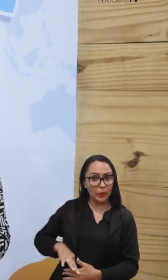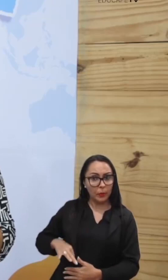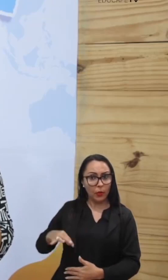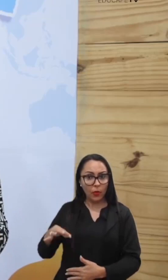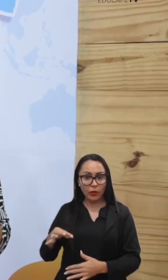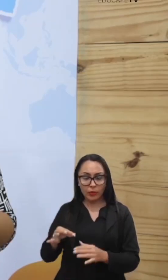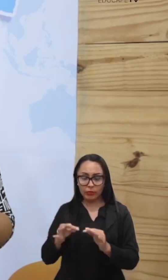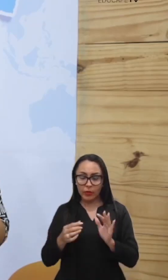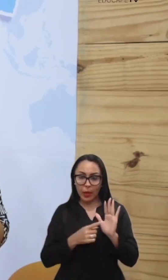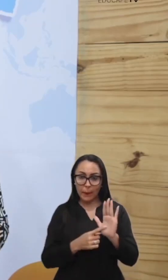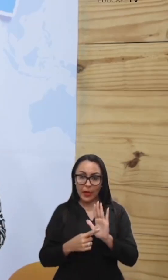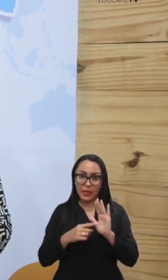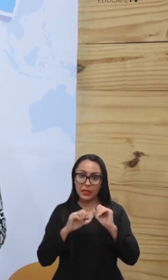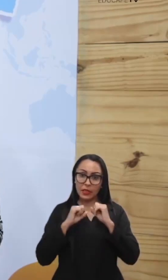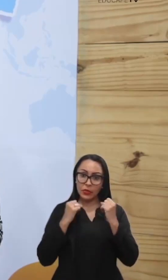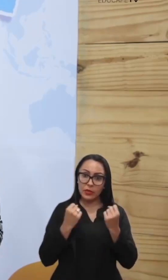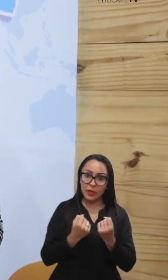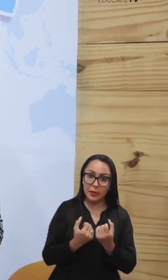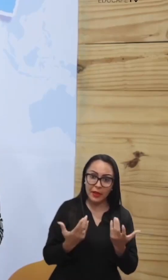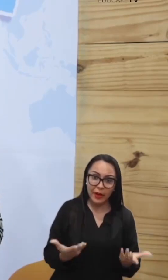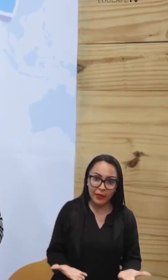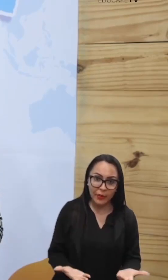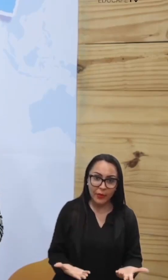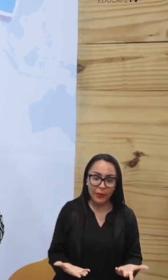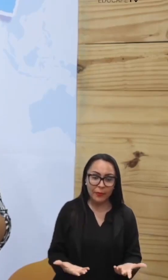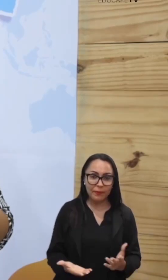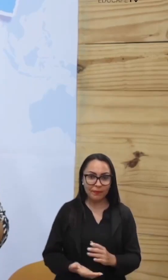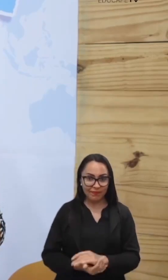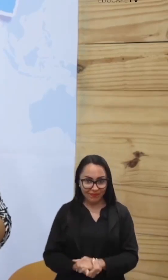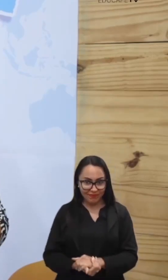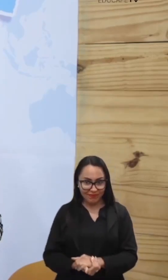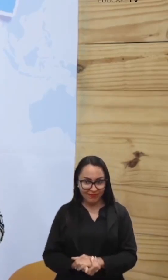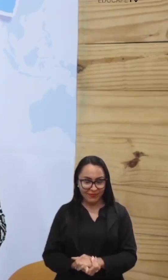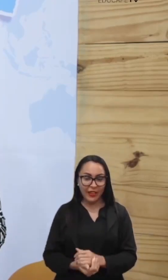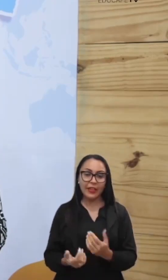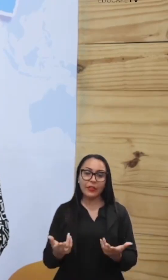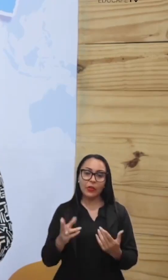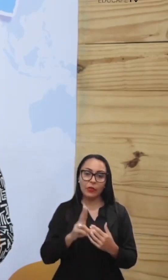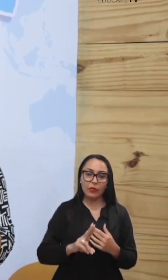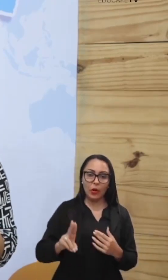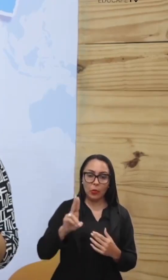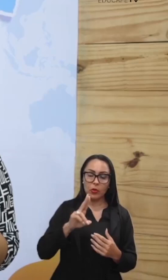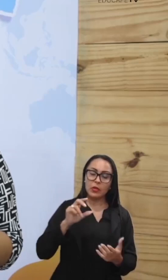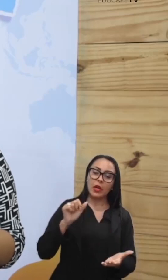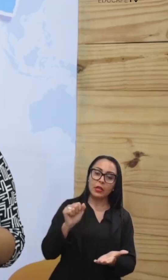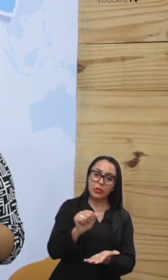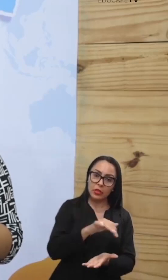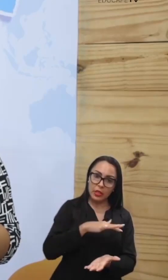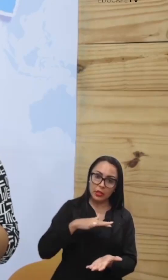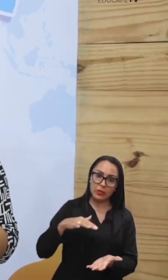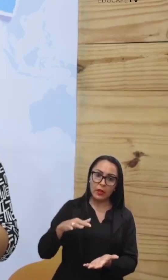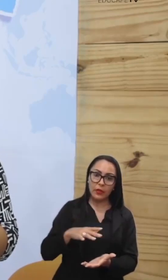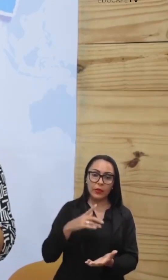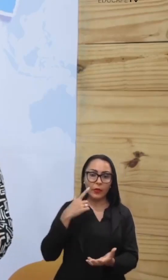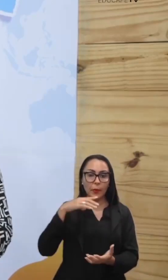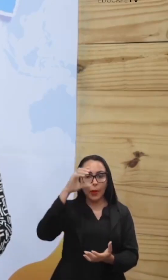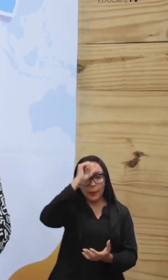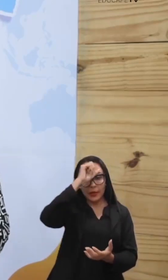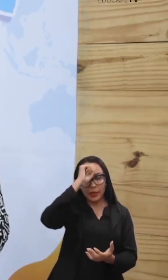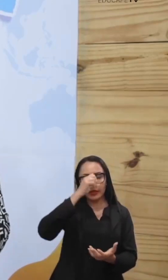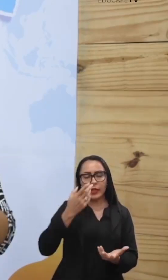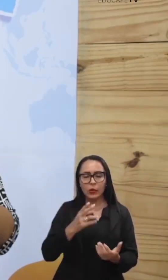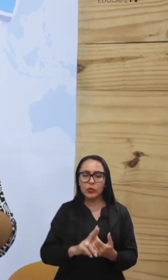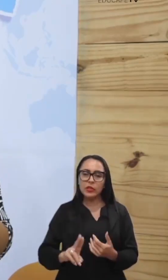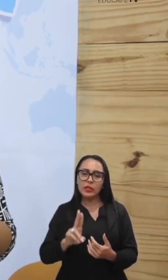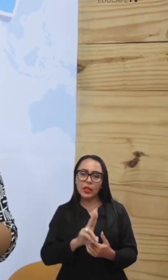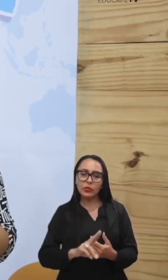seminário também, porque o surdo não tem direito. Então, vamos usar a escrita de sinais, vamos aprender que ela é muito útil